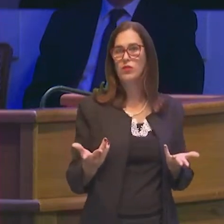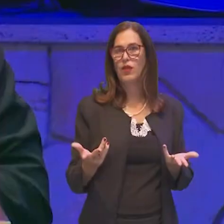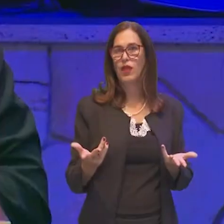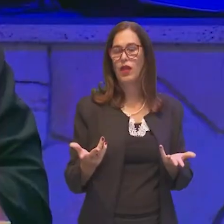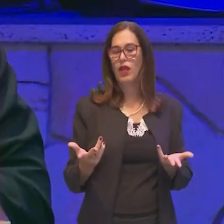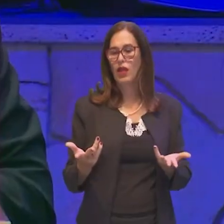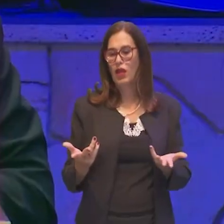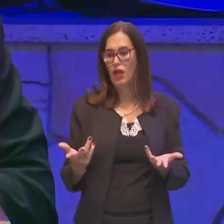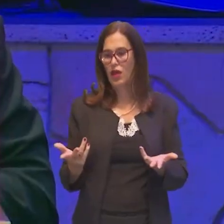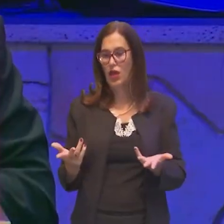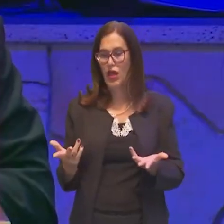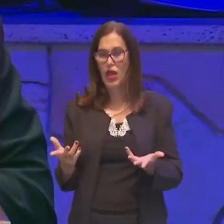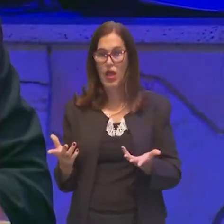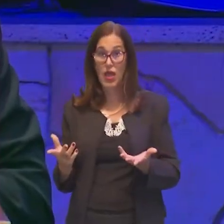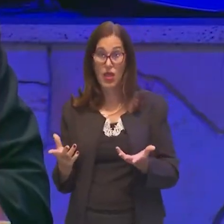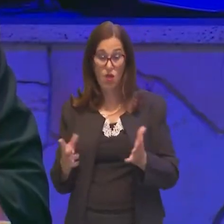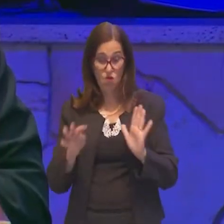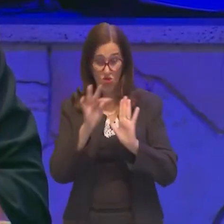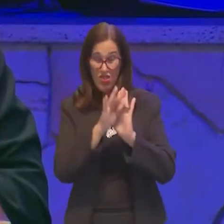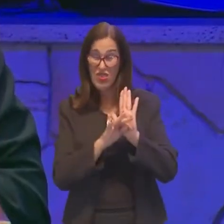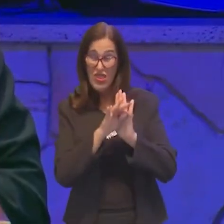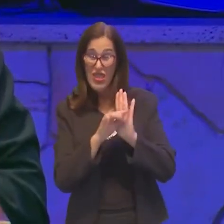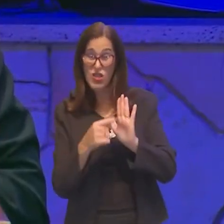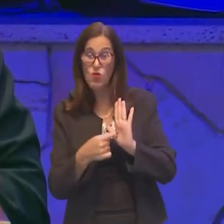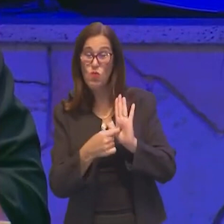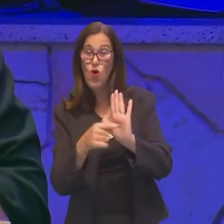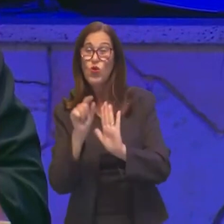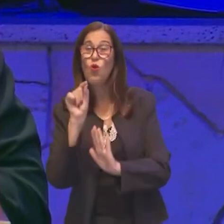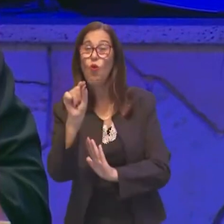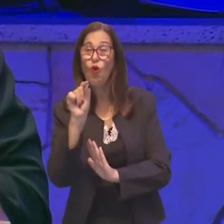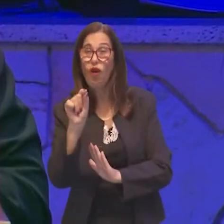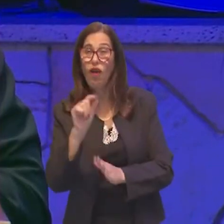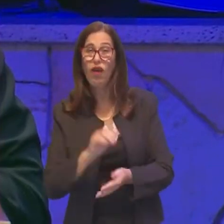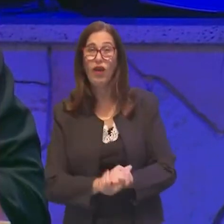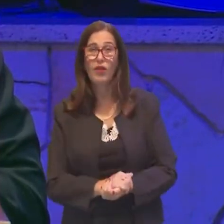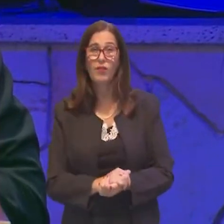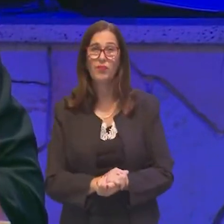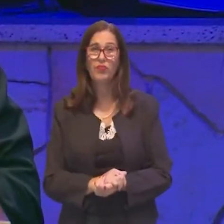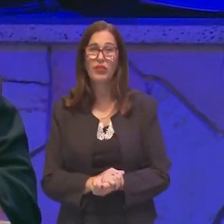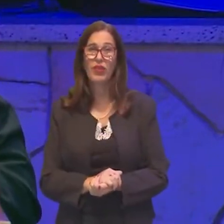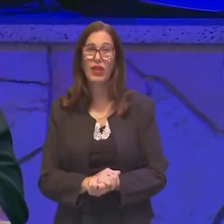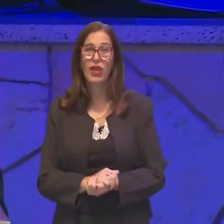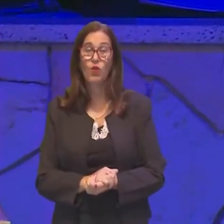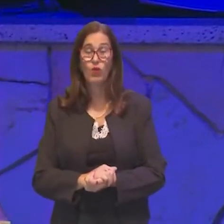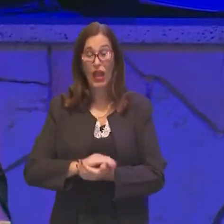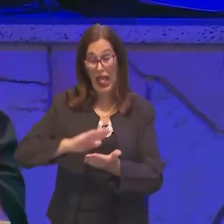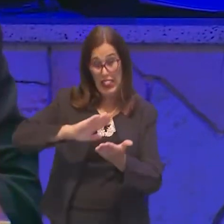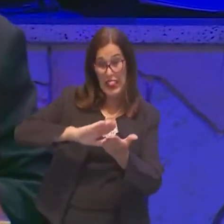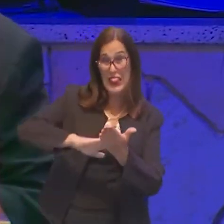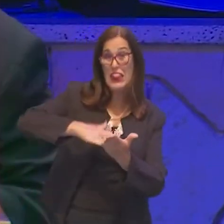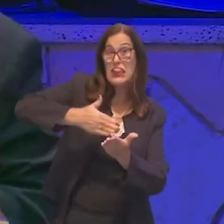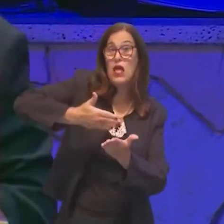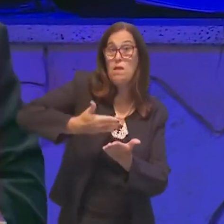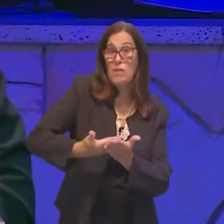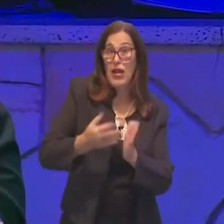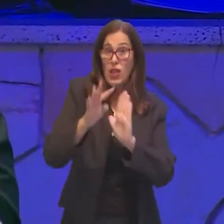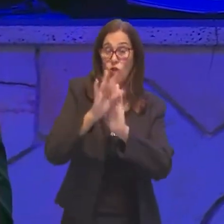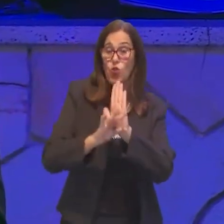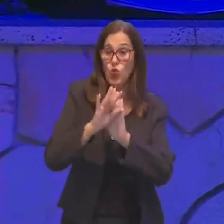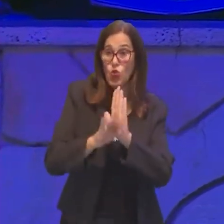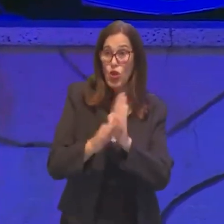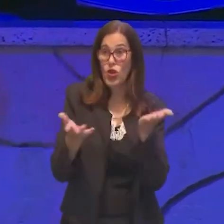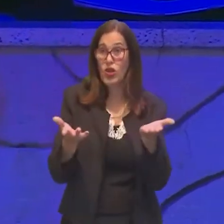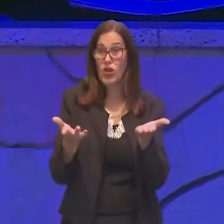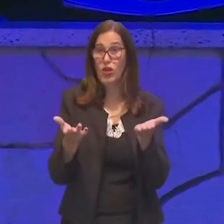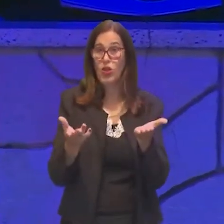aqui em conexão nesse texto, dizendo o seguinte, quando ele fala e traz esta interpretação: mamon